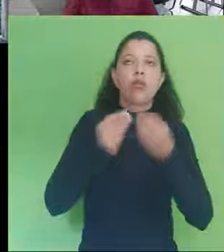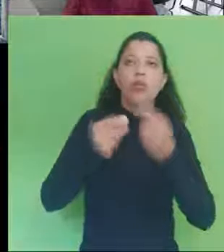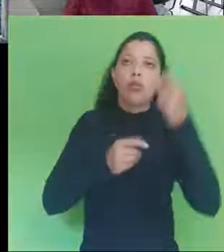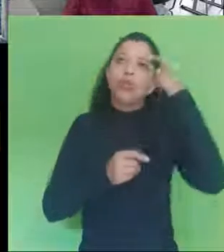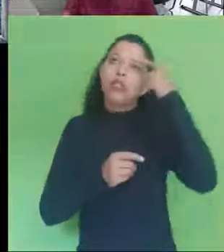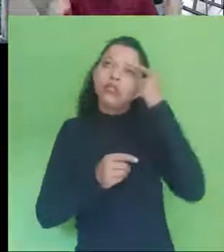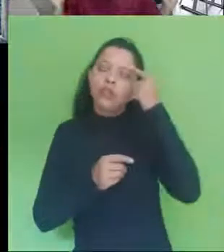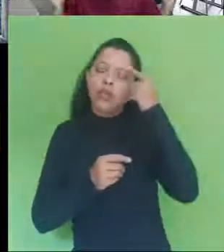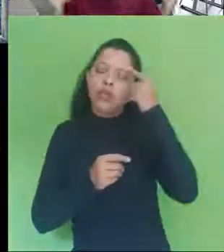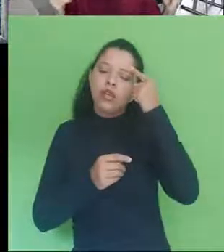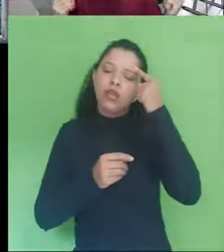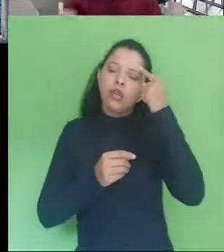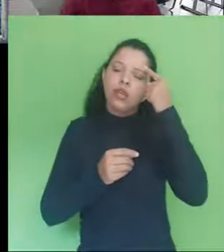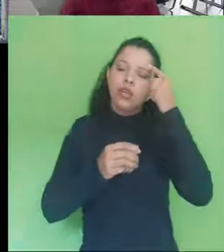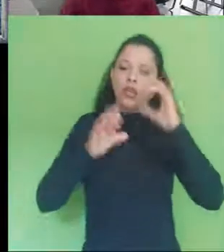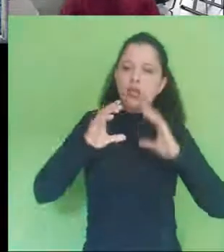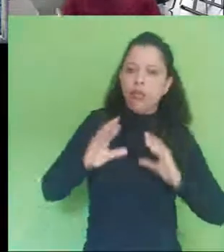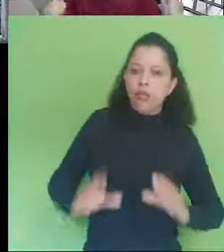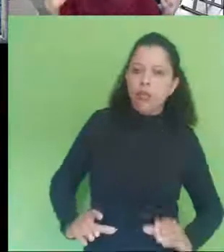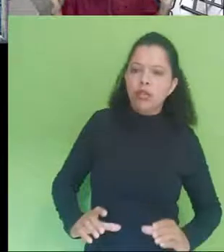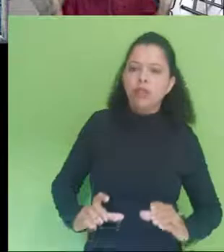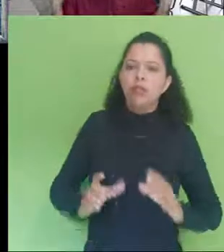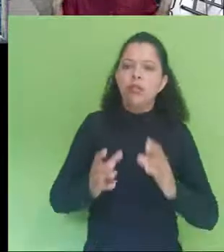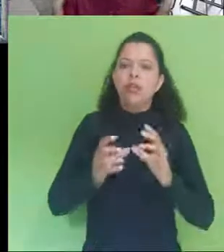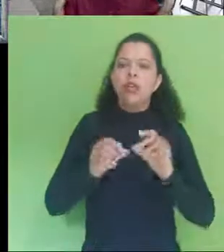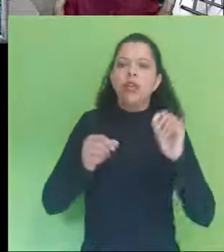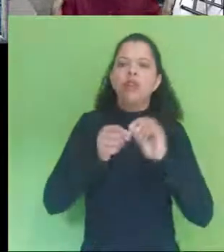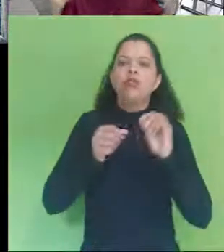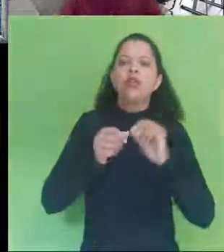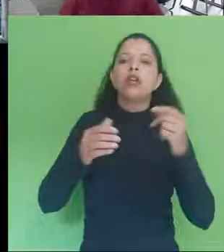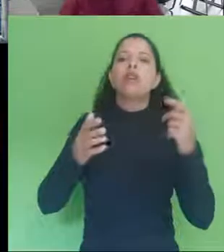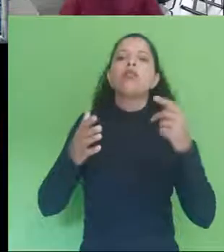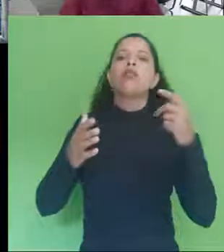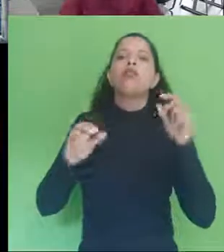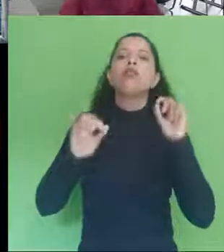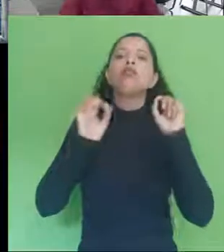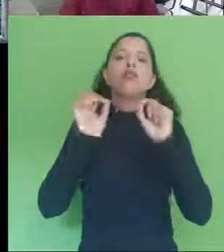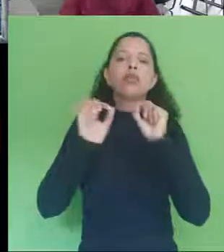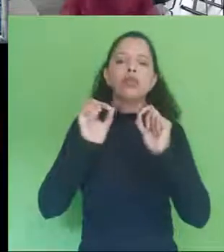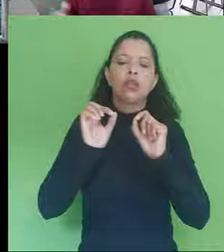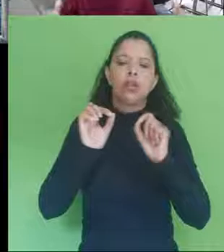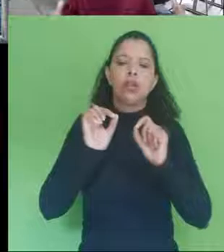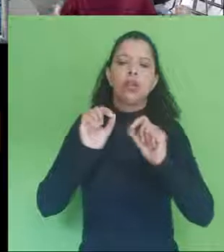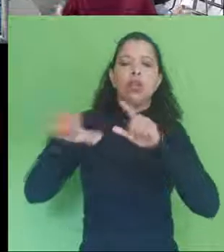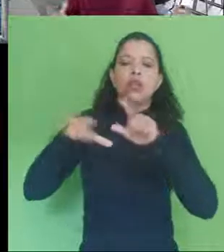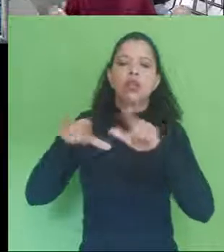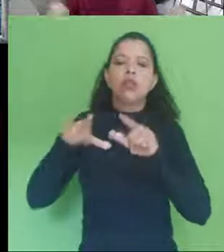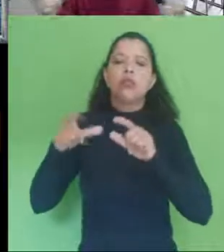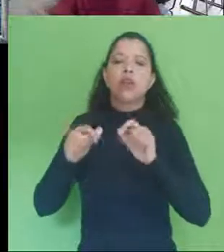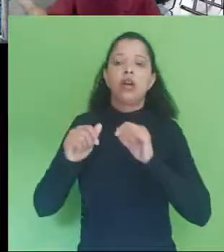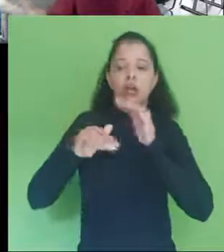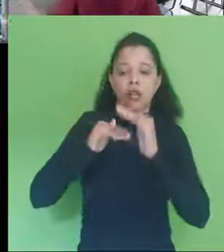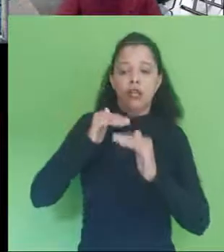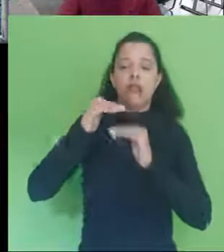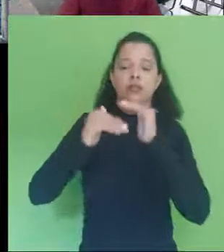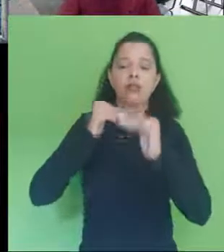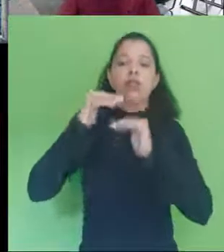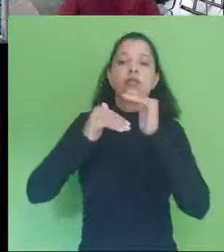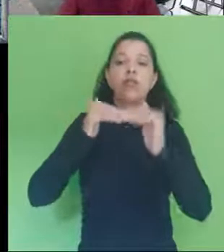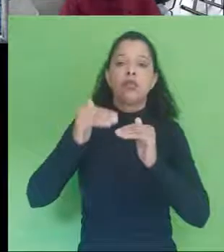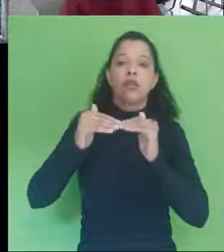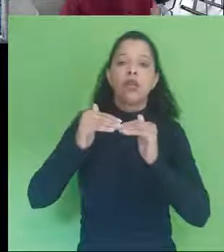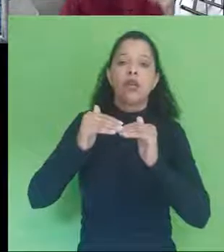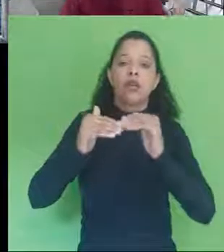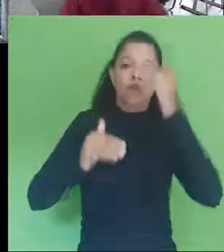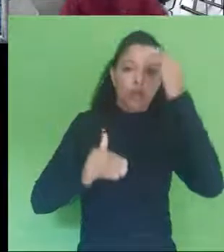nossa maneira de pensar, das nossas ações, das nossas emoções, tudo está construindo o que será